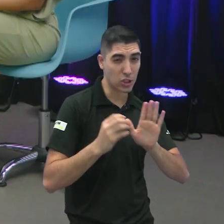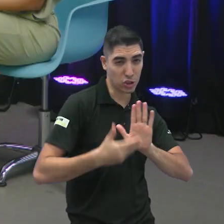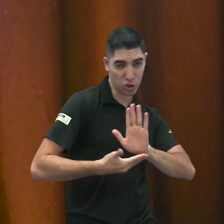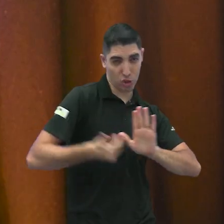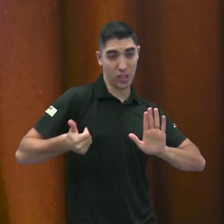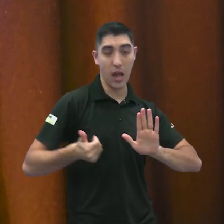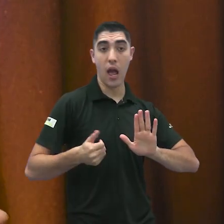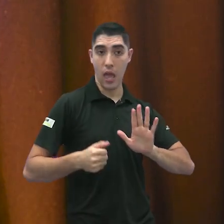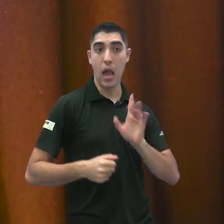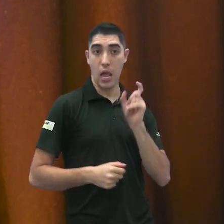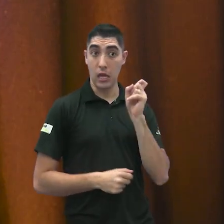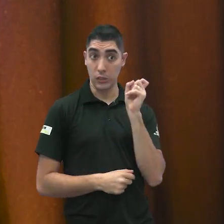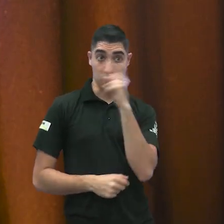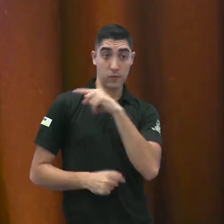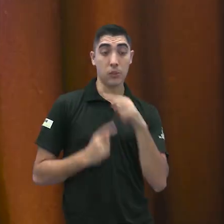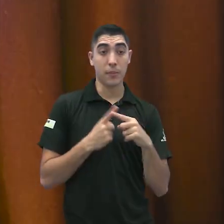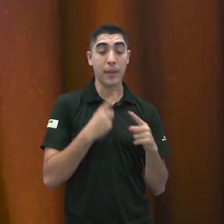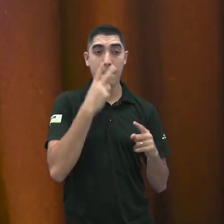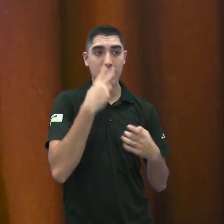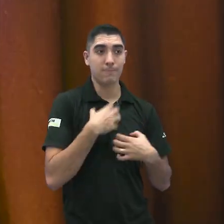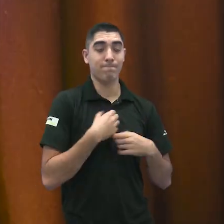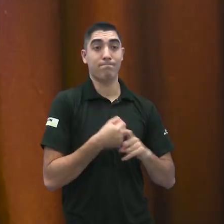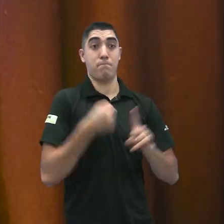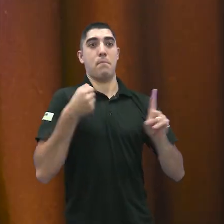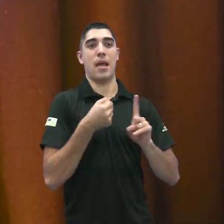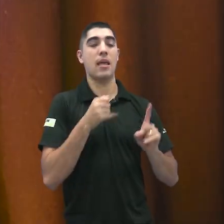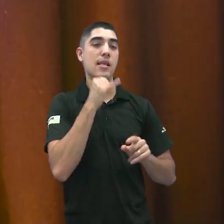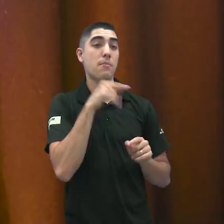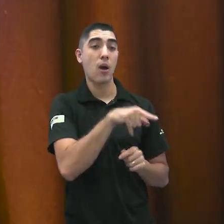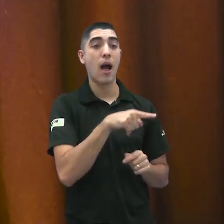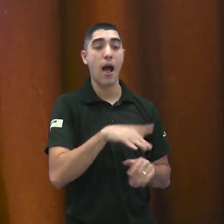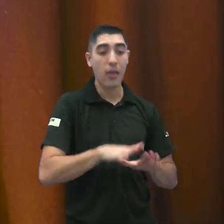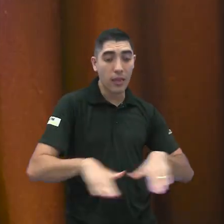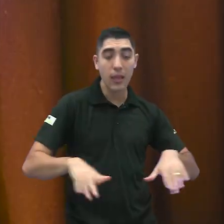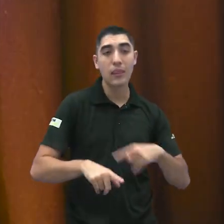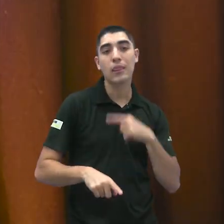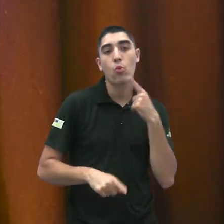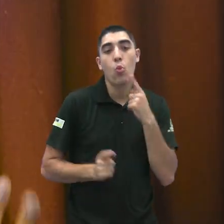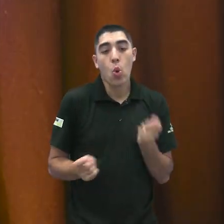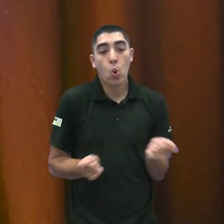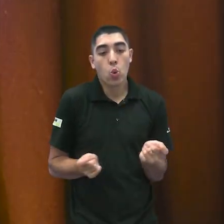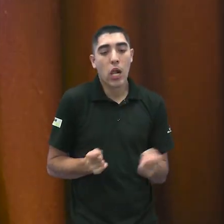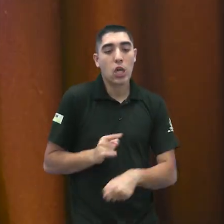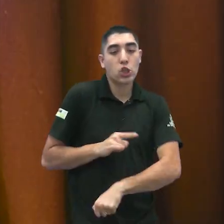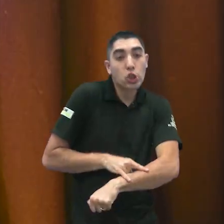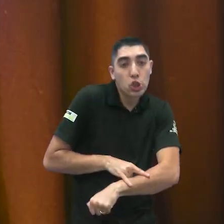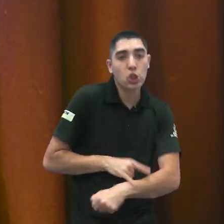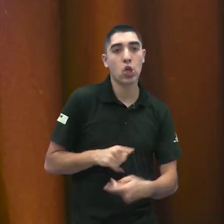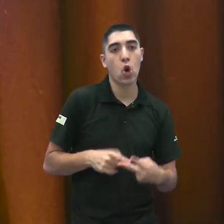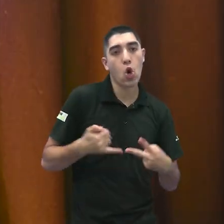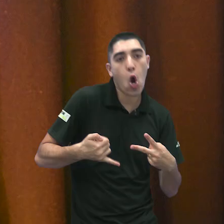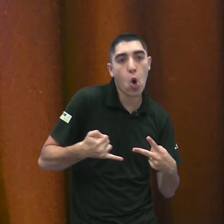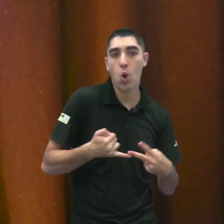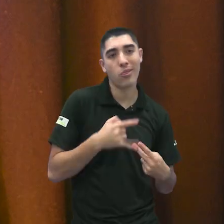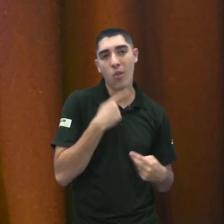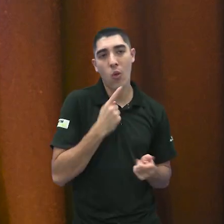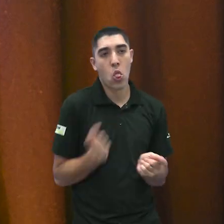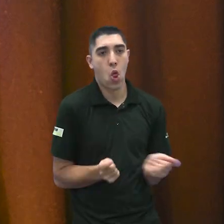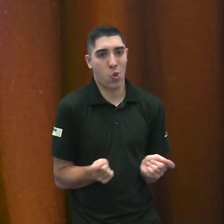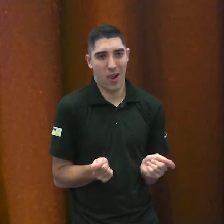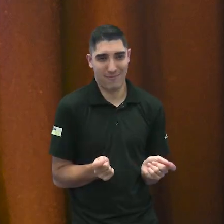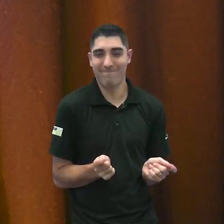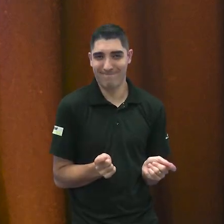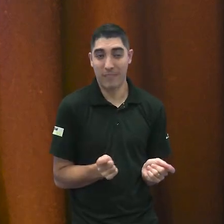bastante. Porque, por exemplo, a criança ela ainda não controla bem a necessidade de fazer o xixi e o cocô. Ela